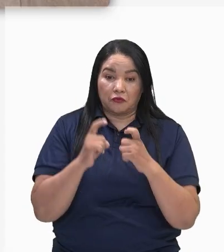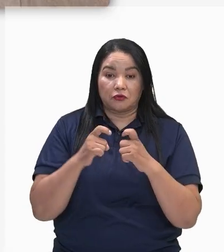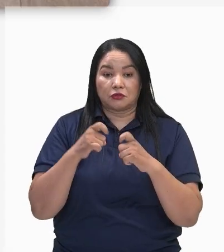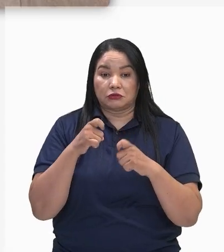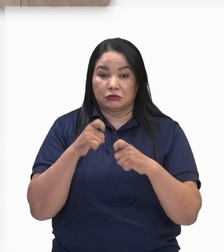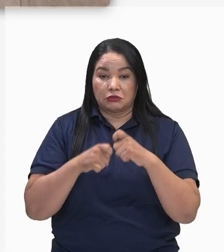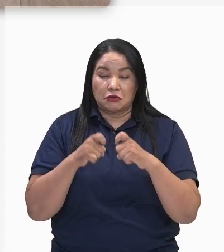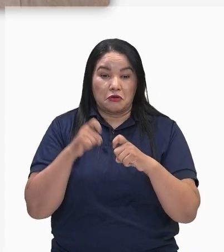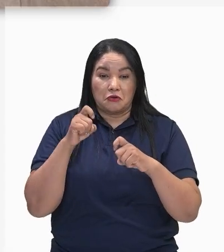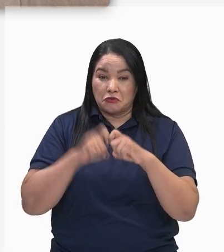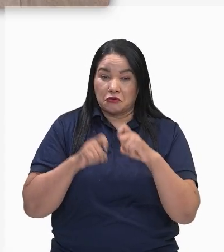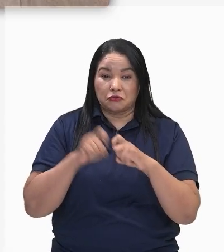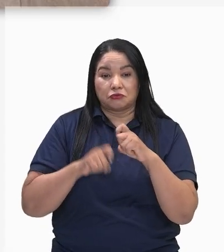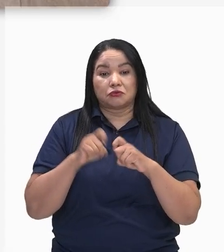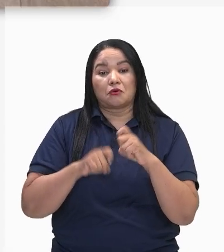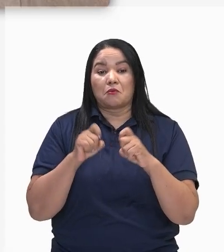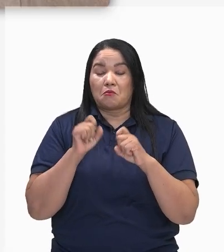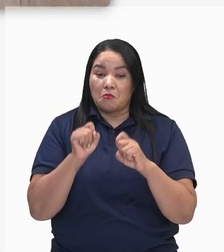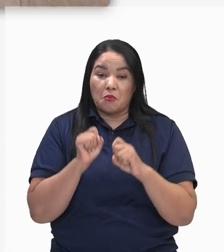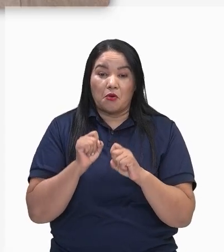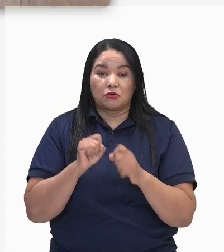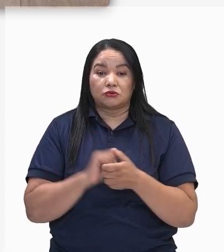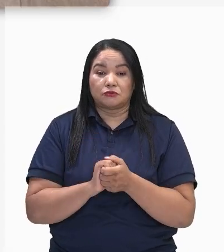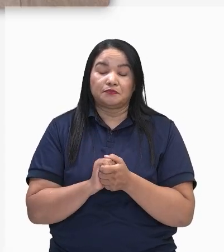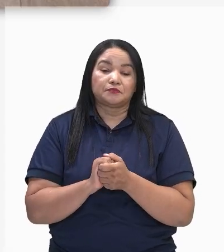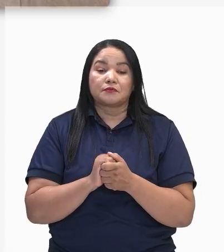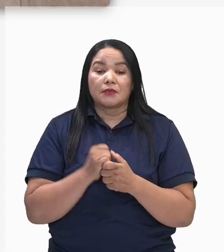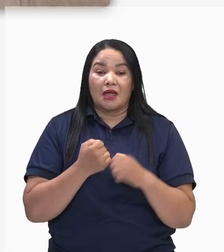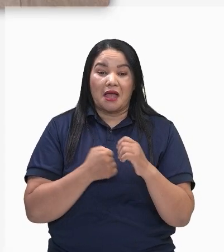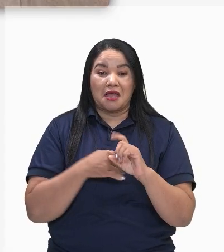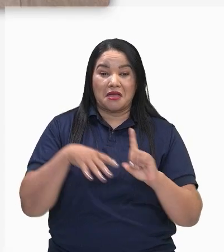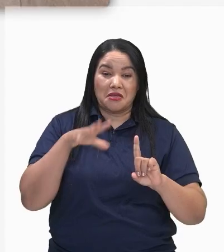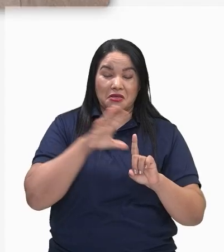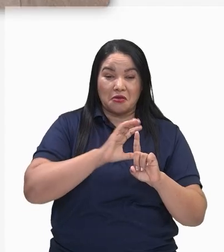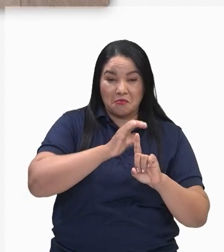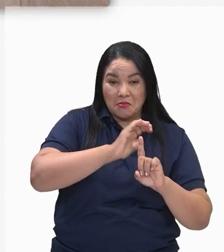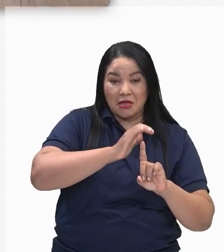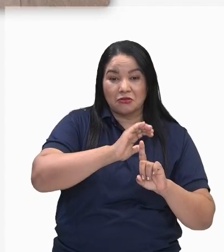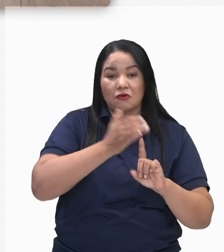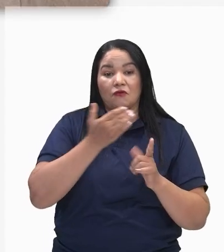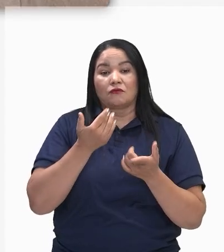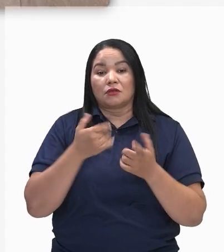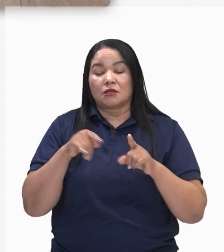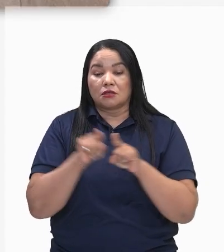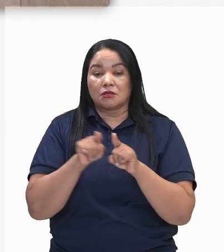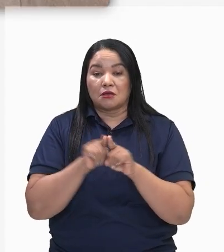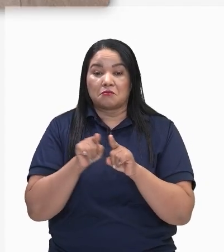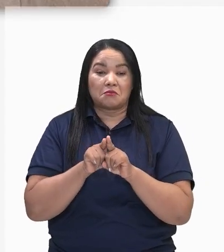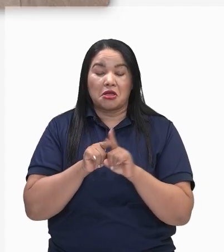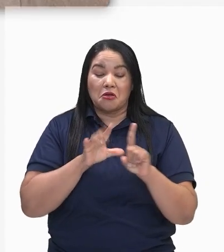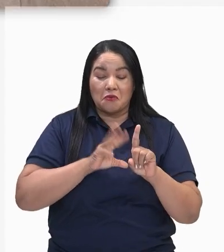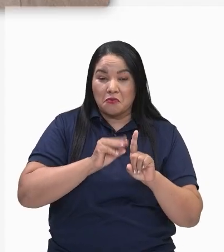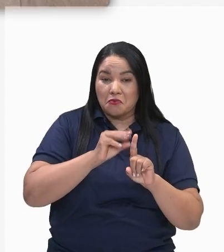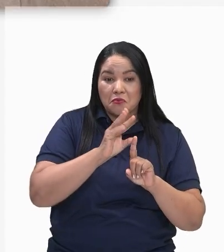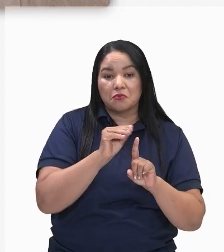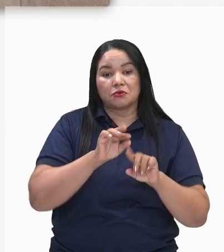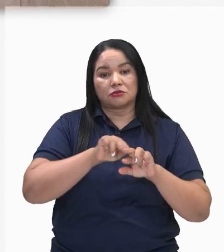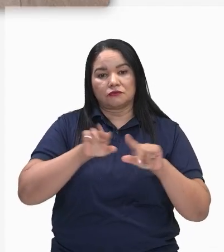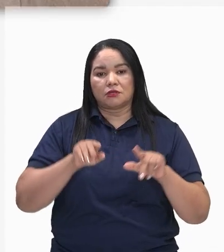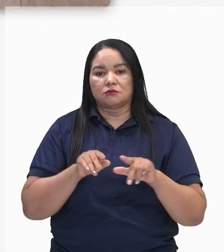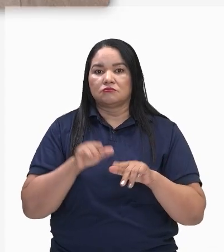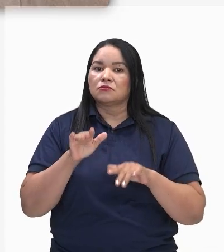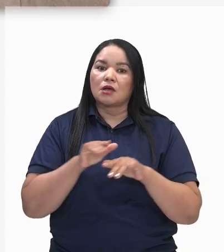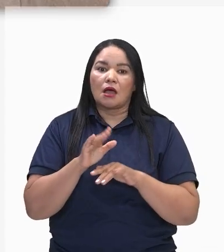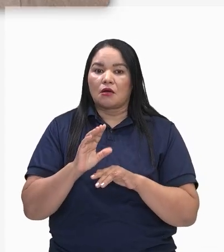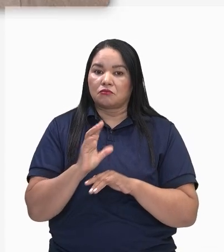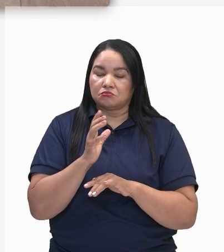sexual, né, infelizmente, o abuso sexual, a pedofilia, a exploração sexual não deveria acontecer, né? Mas a